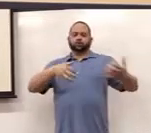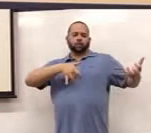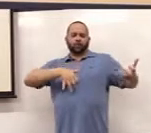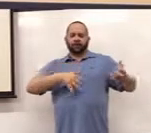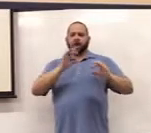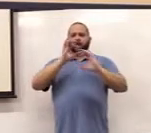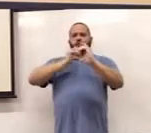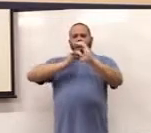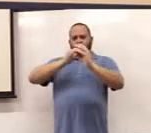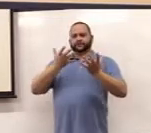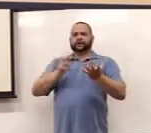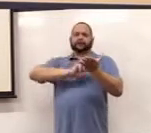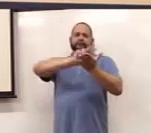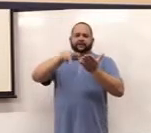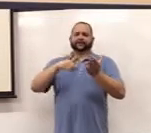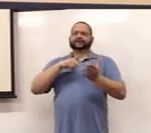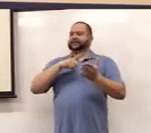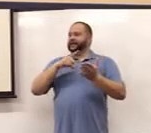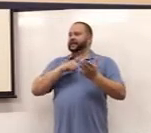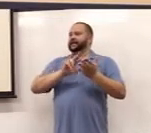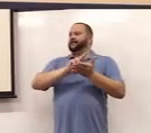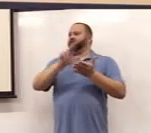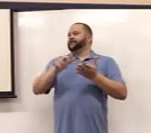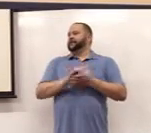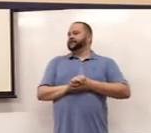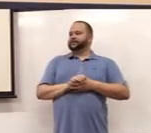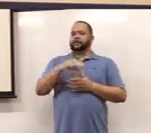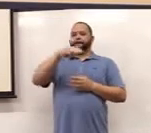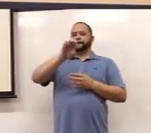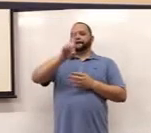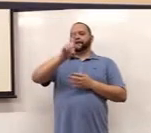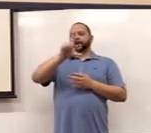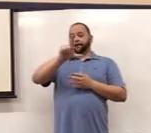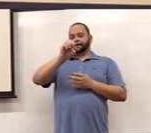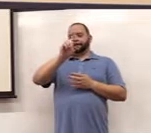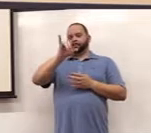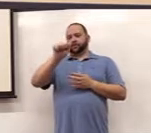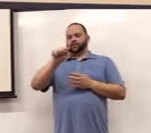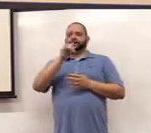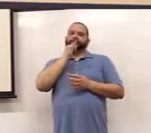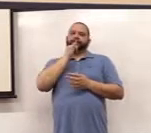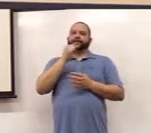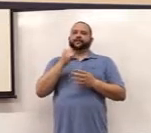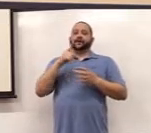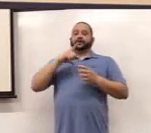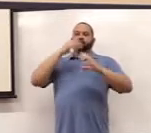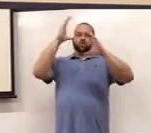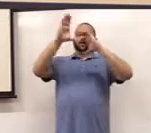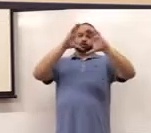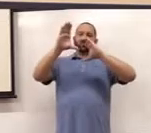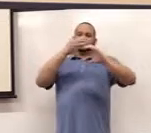relacionadas à polifonia. Quando a gente tem várias melodias acontecendo ao mesmo tempo. A gente está acostumado a ter uma música que tem uma melodia, que normalmente é um cantor que